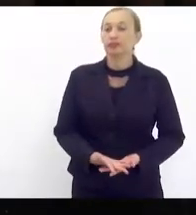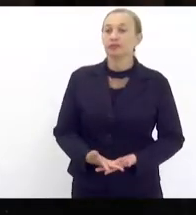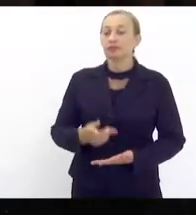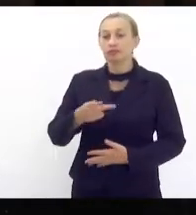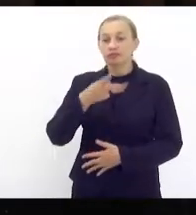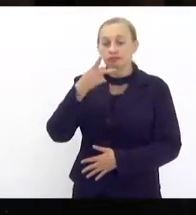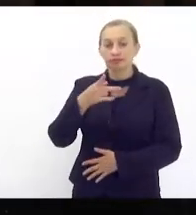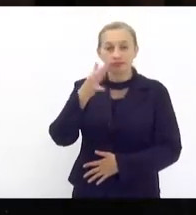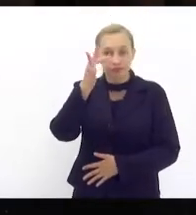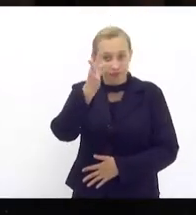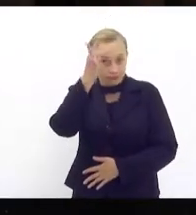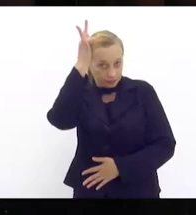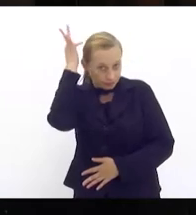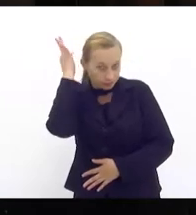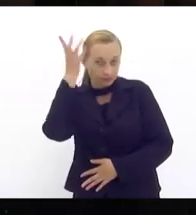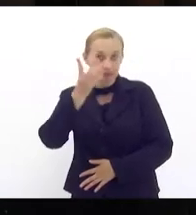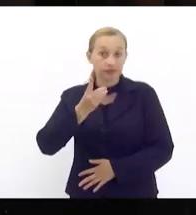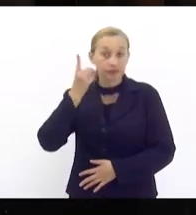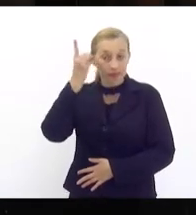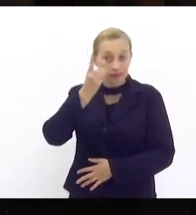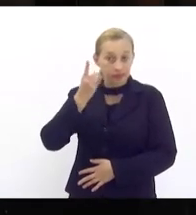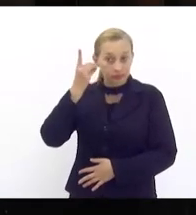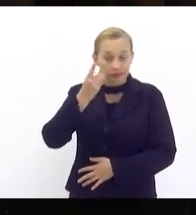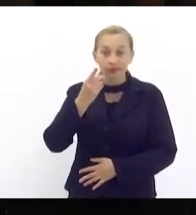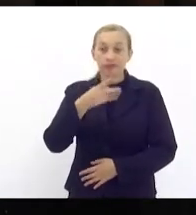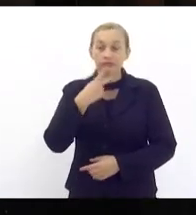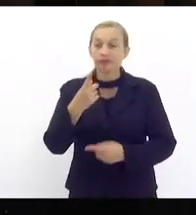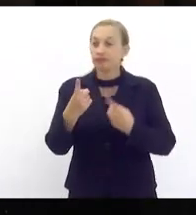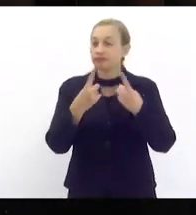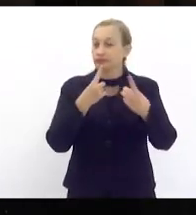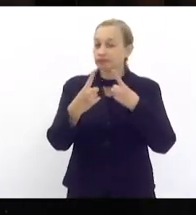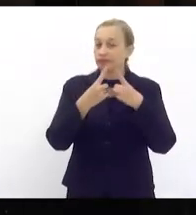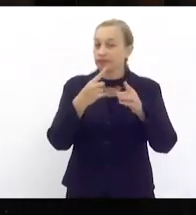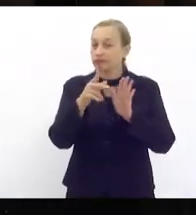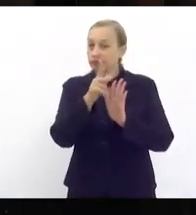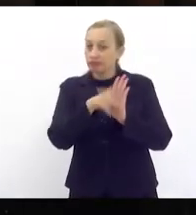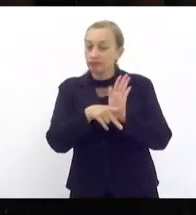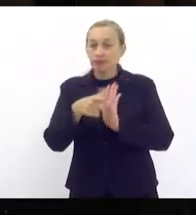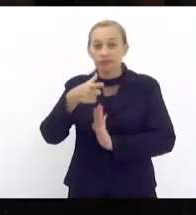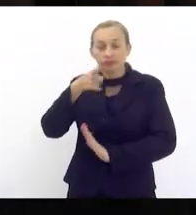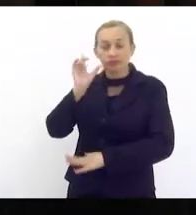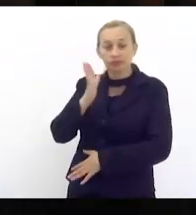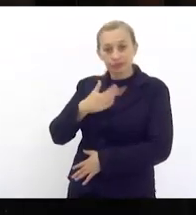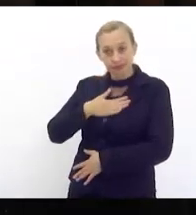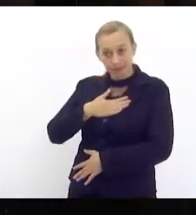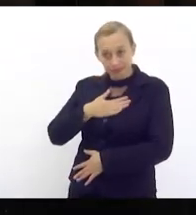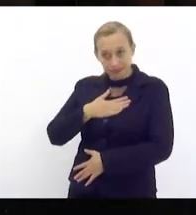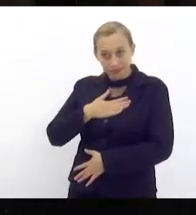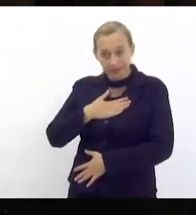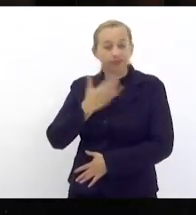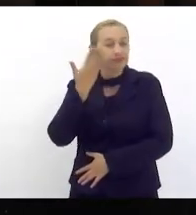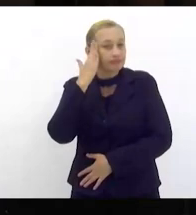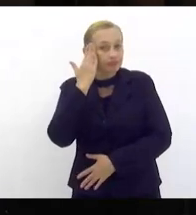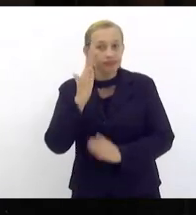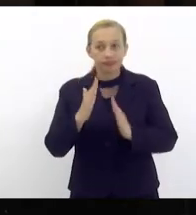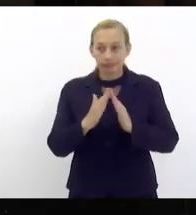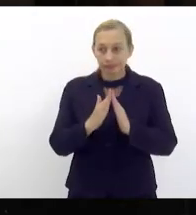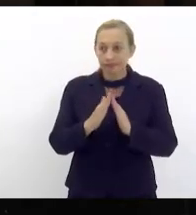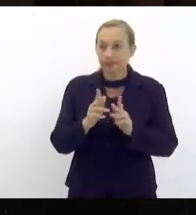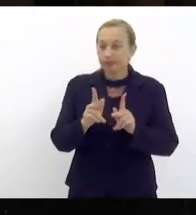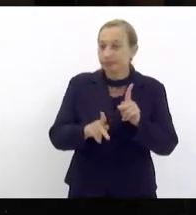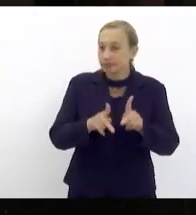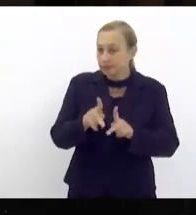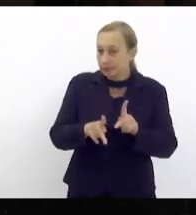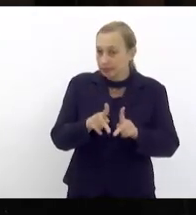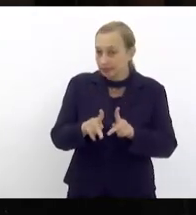frente a discussão em torno do projeto ontem de minha autoria entendendo que a casa do povo é a casa